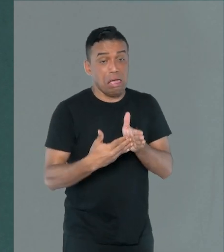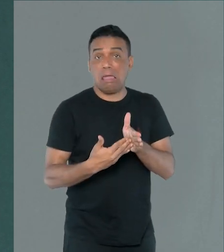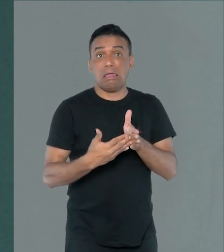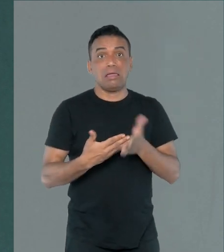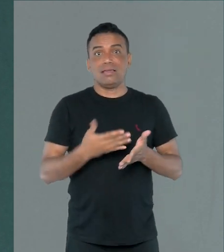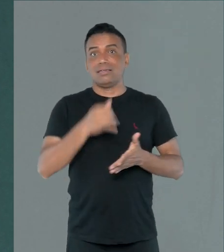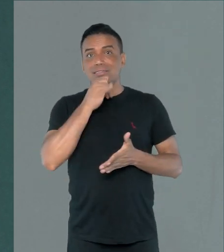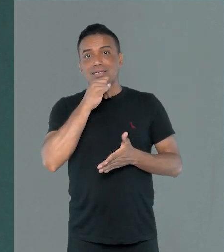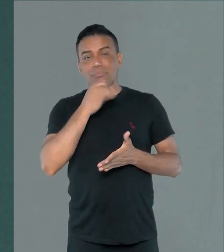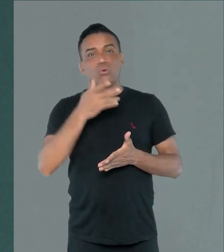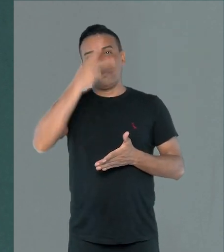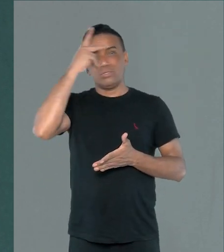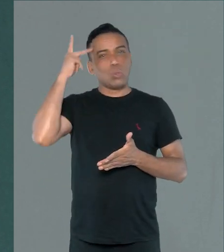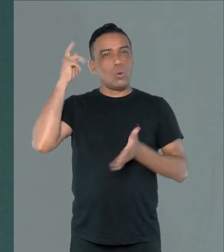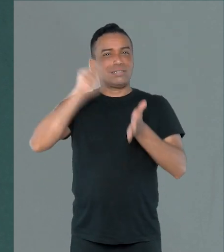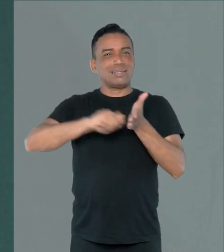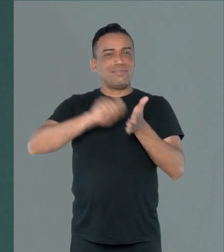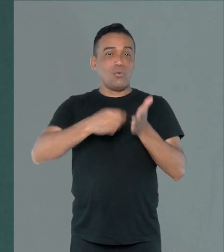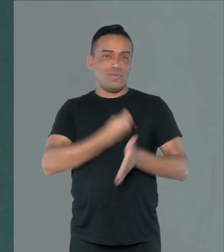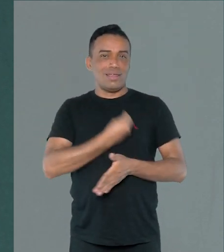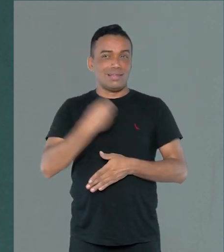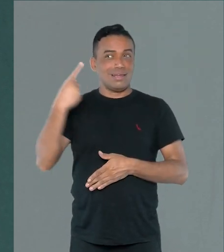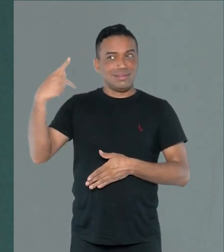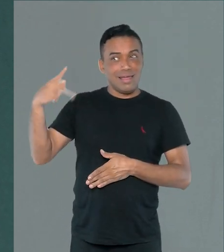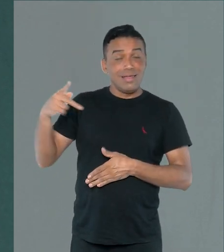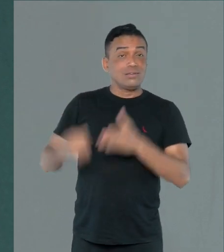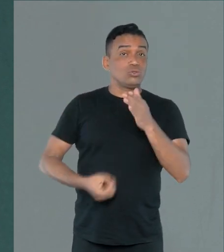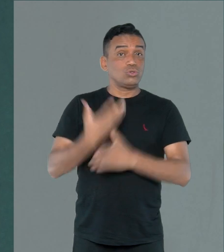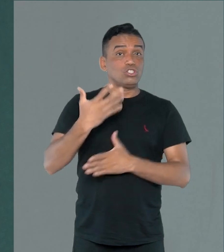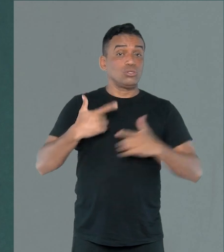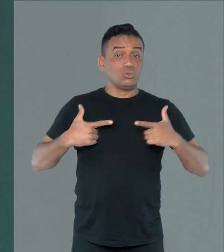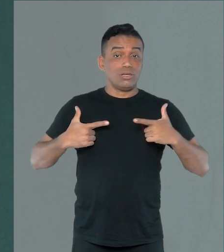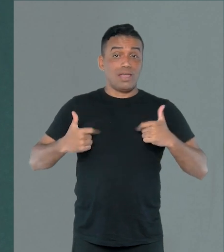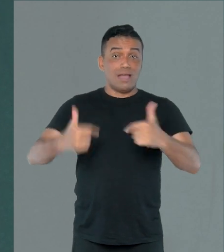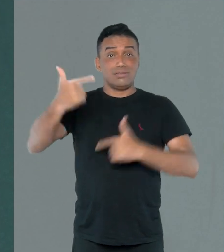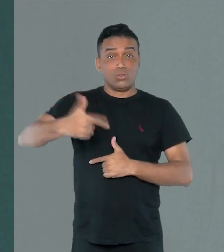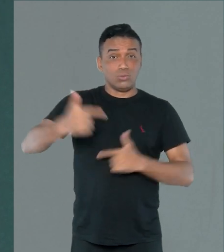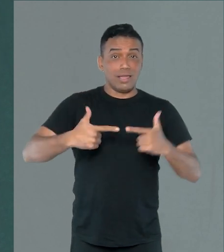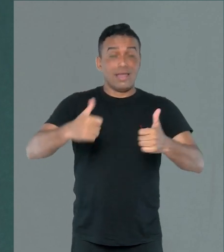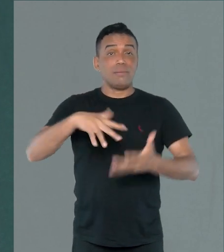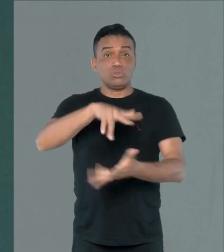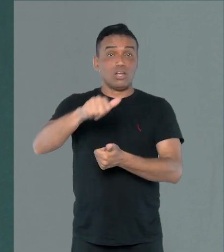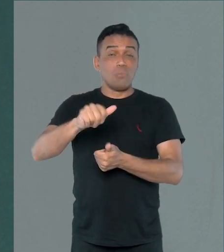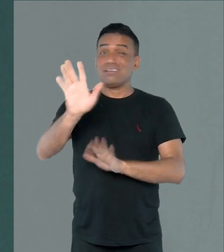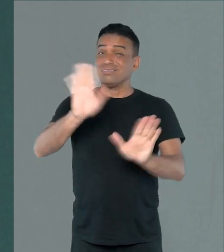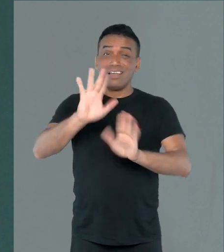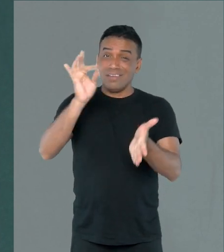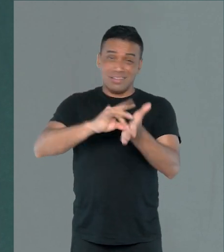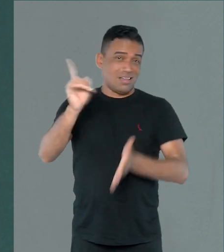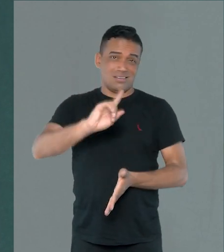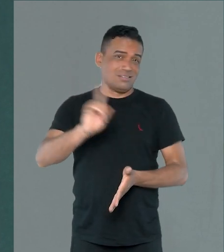os seus biógrafos dizem que surgiu durante a Segunda Guerra Mundial, mas não surgiu, não. Ele, quando vai para os Estados Unidos com o